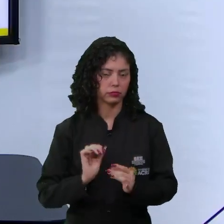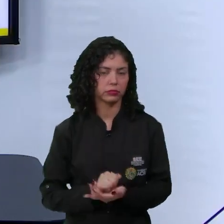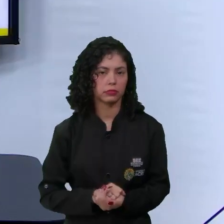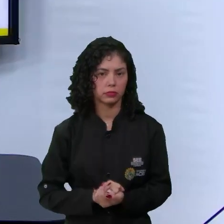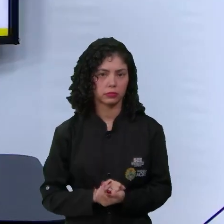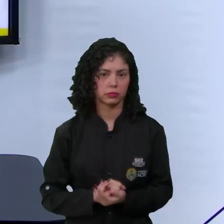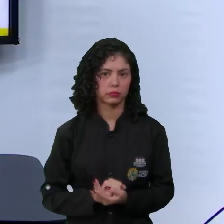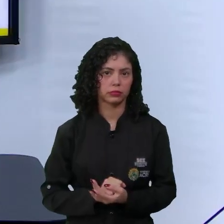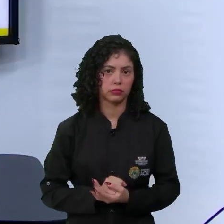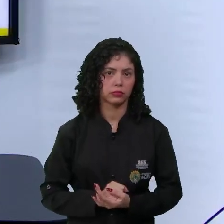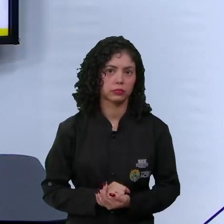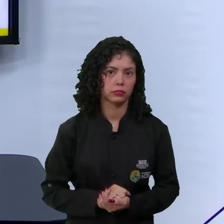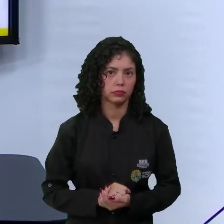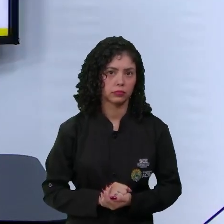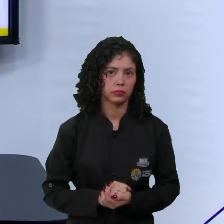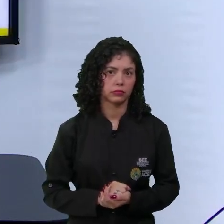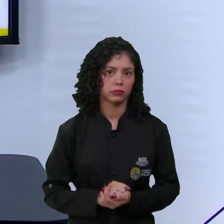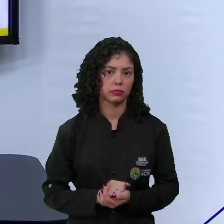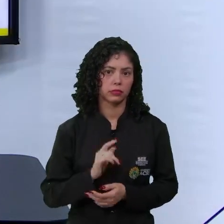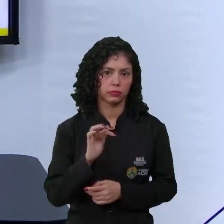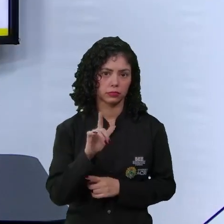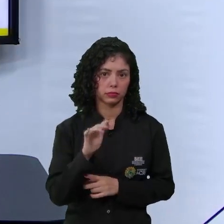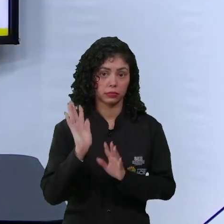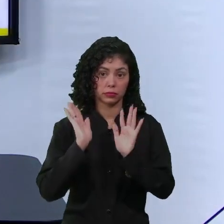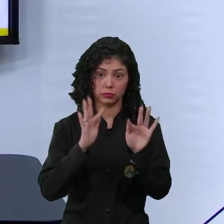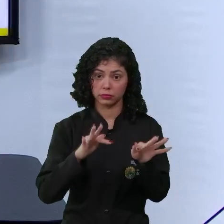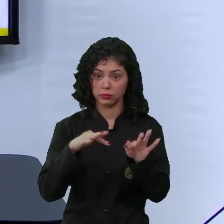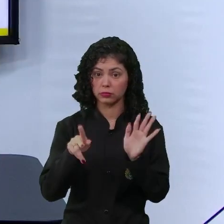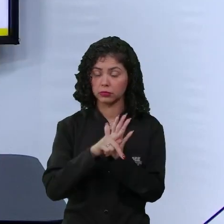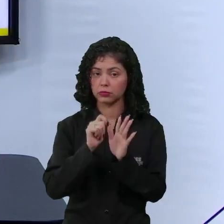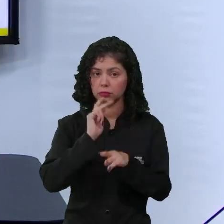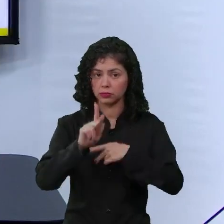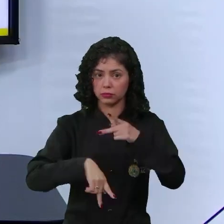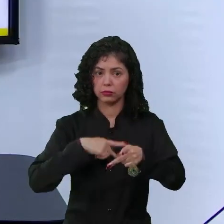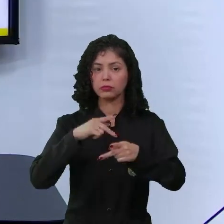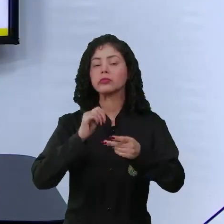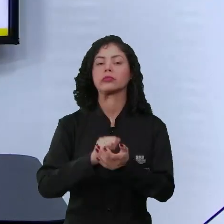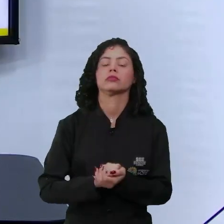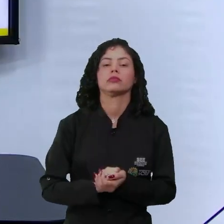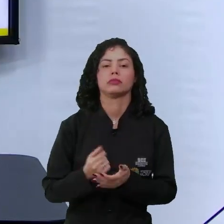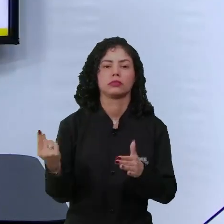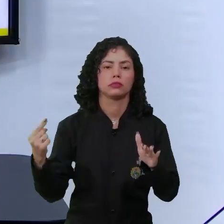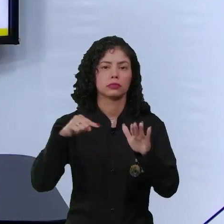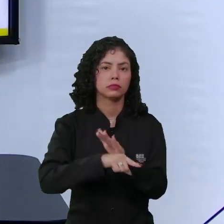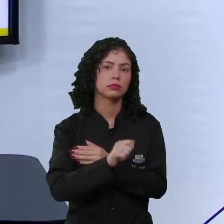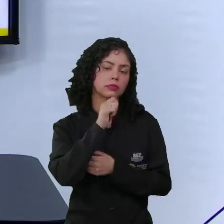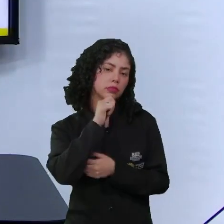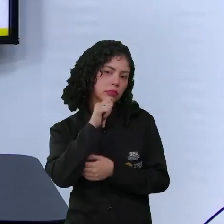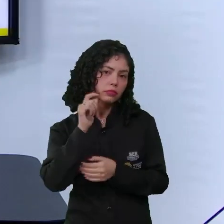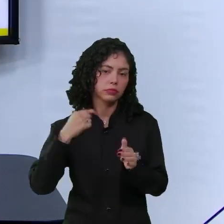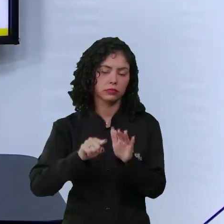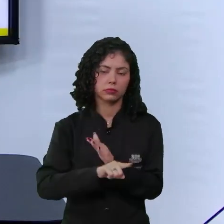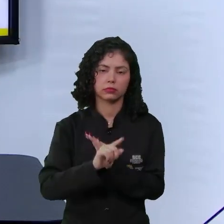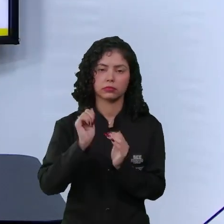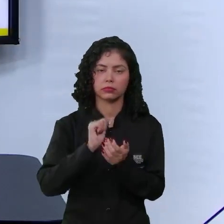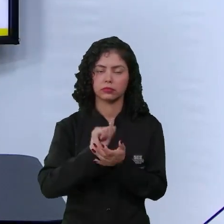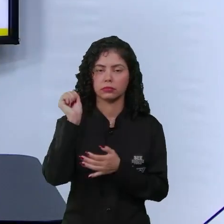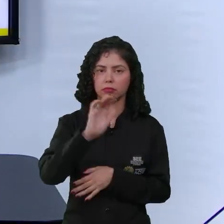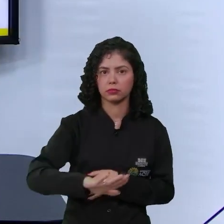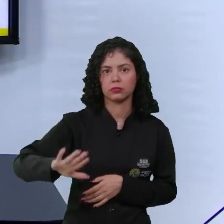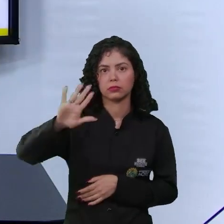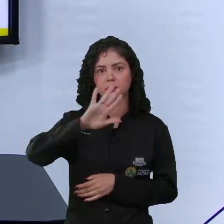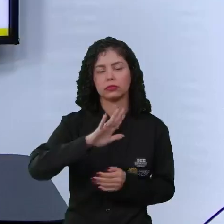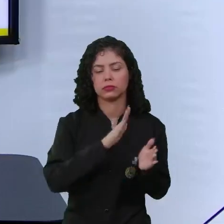tipos, mas é entender que o folclore é uma dança popular e aí ela vai expressar dentro daquele universo,